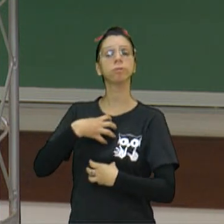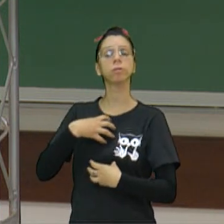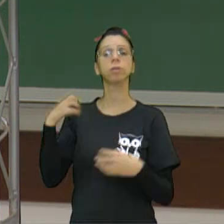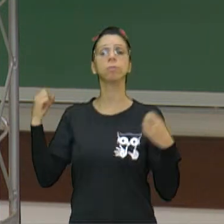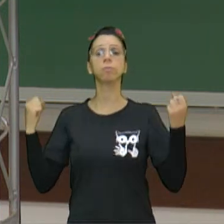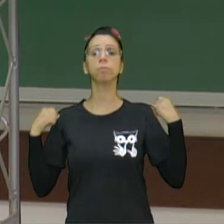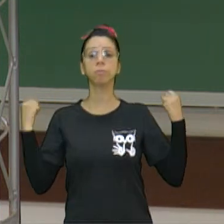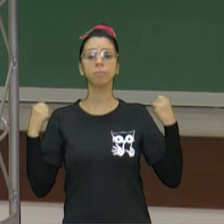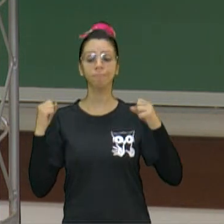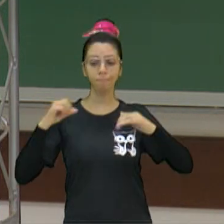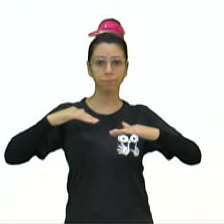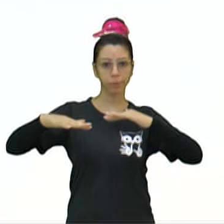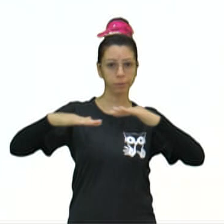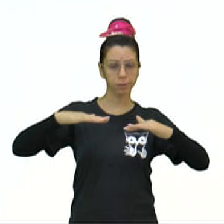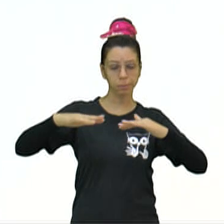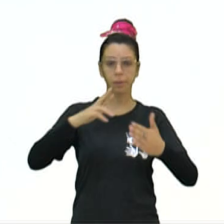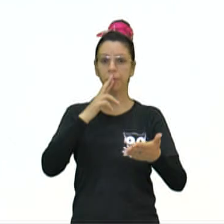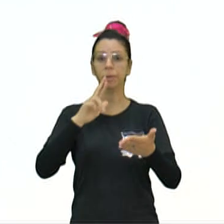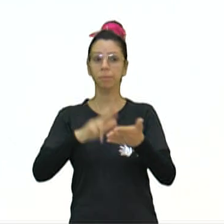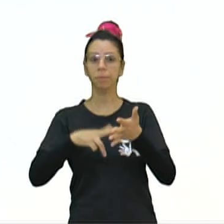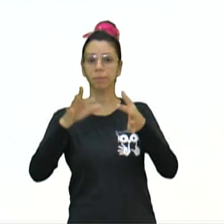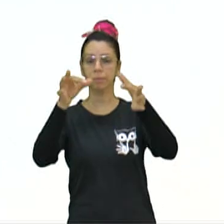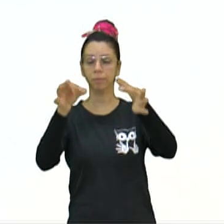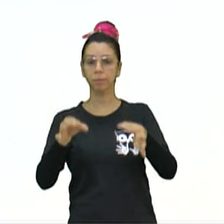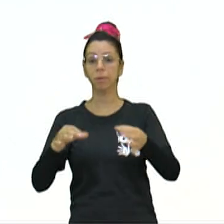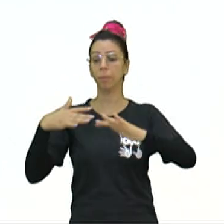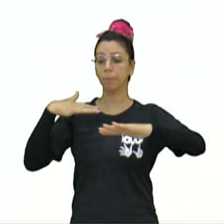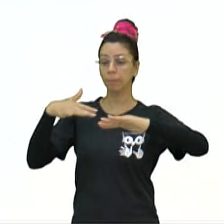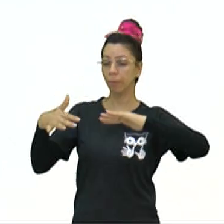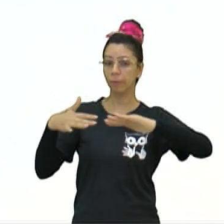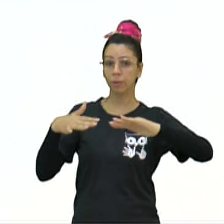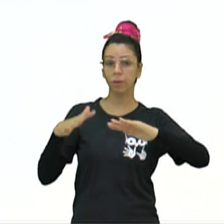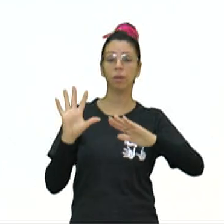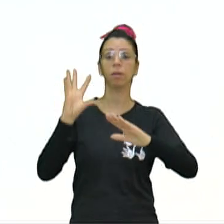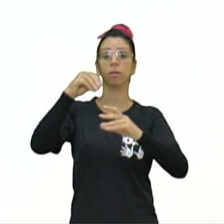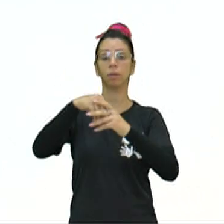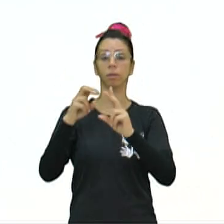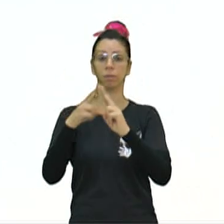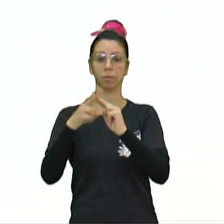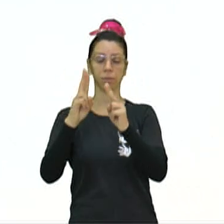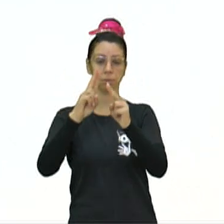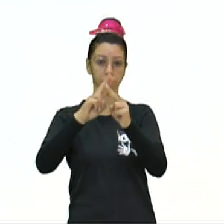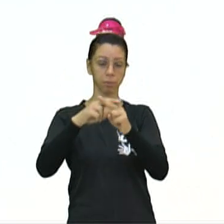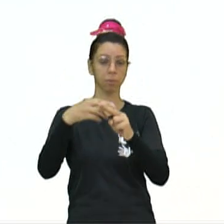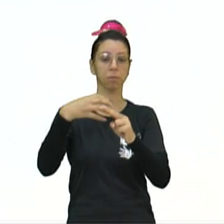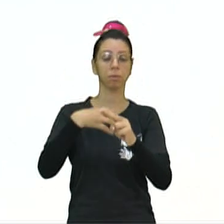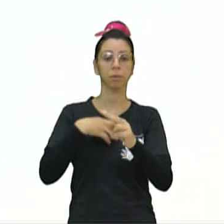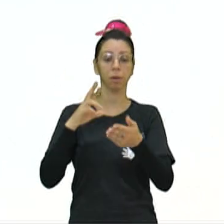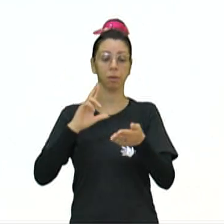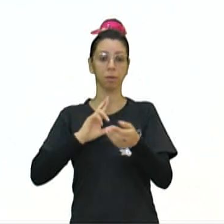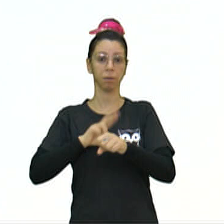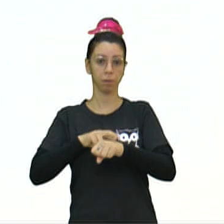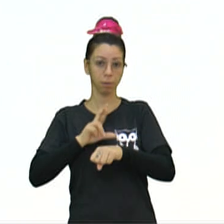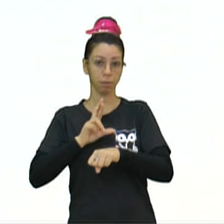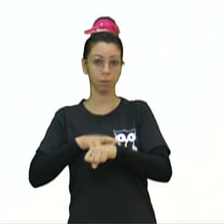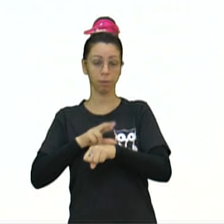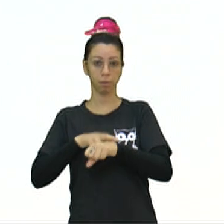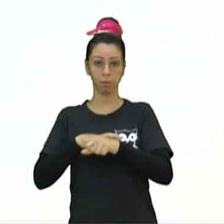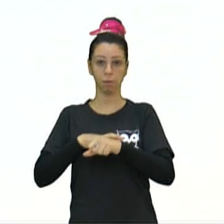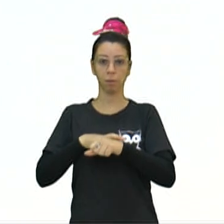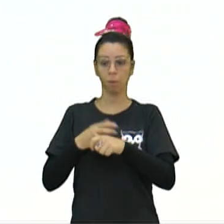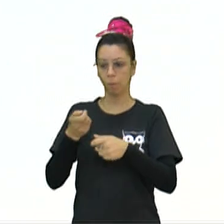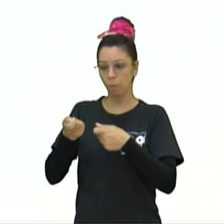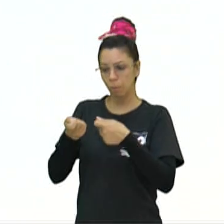realizados, né, os movimentos? Resposta correta lá, então, os movimentos no Pilates e aparelhos são realizados de forma rítmica,